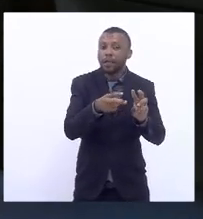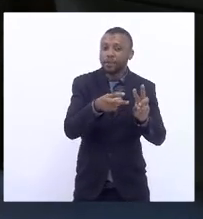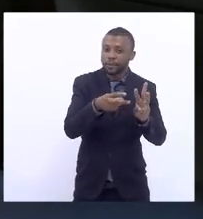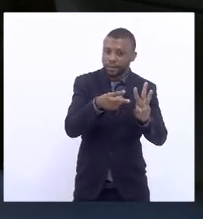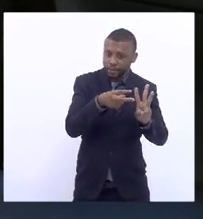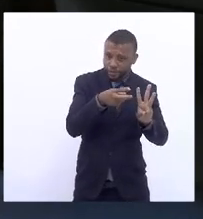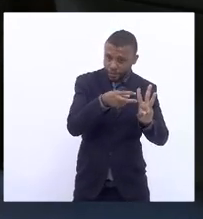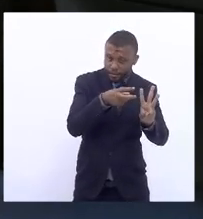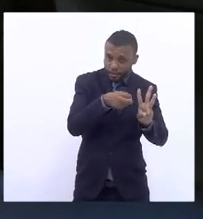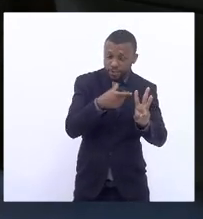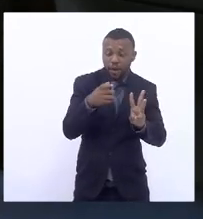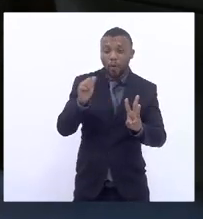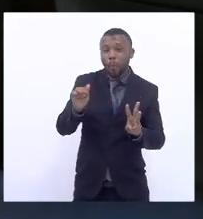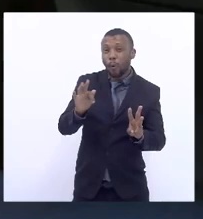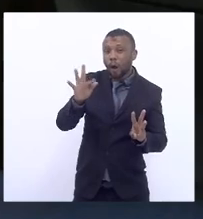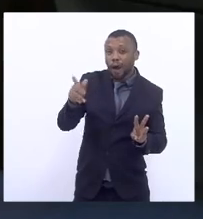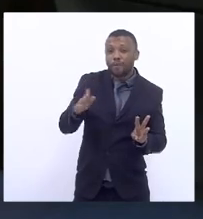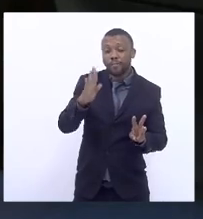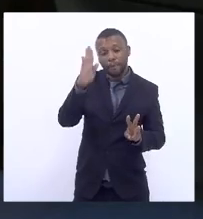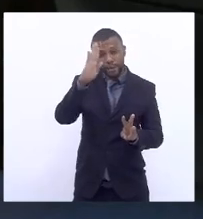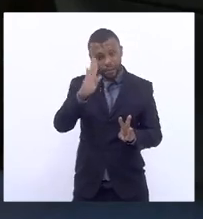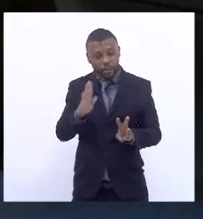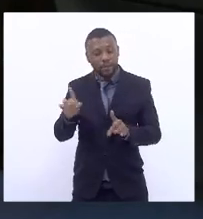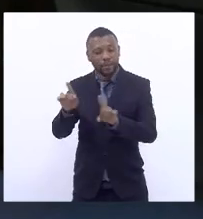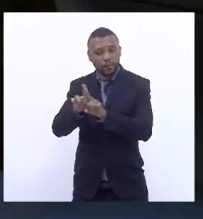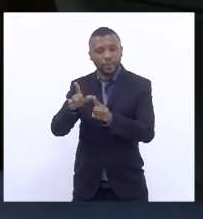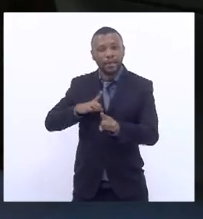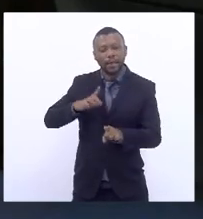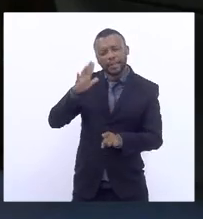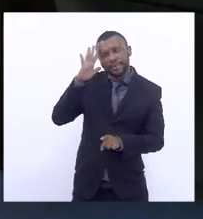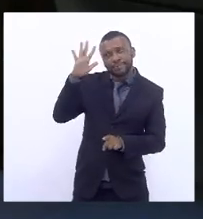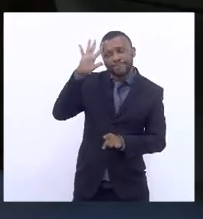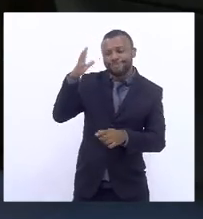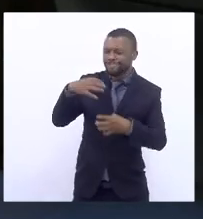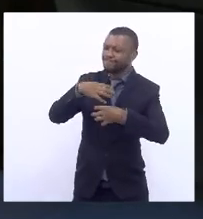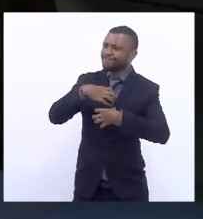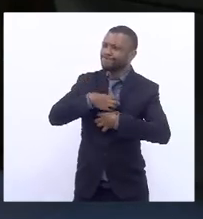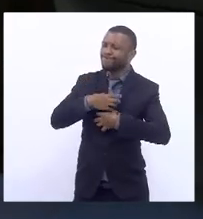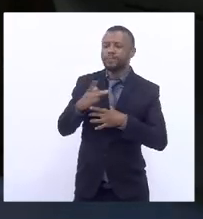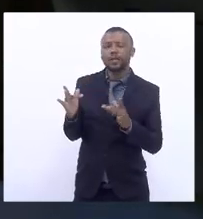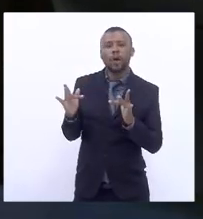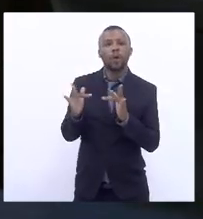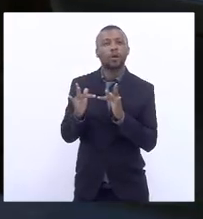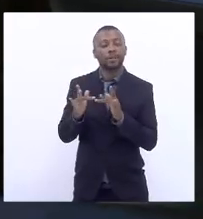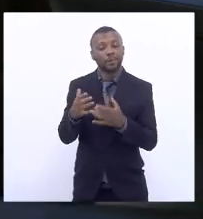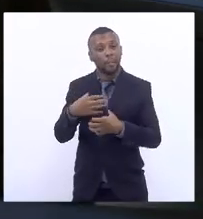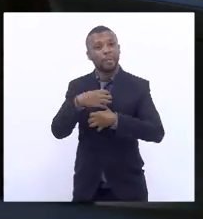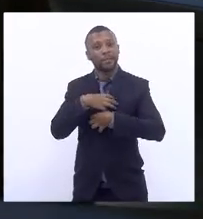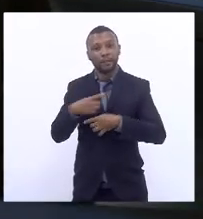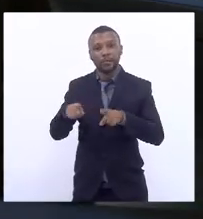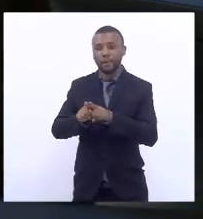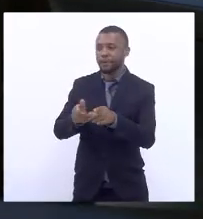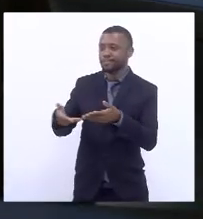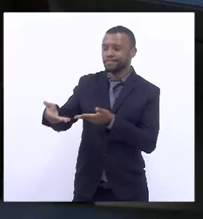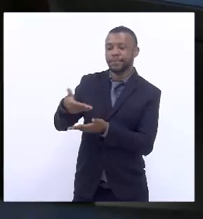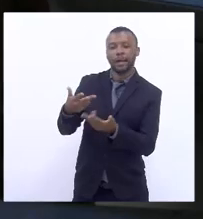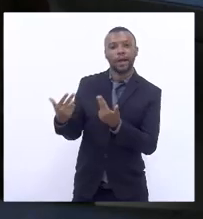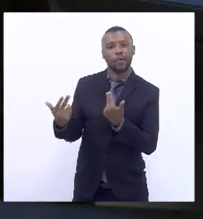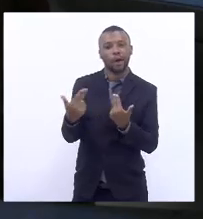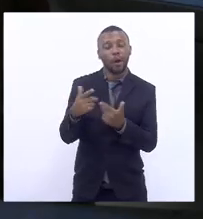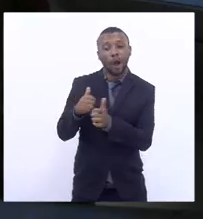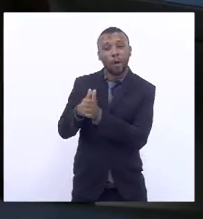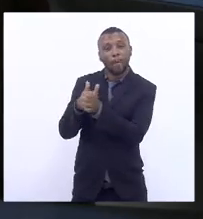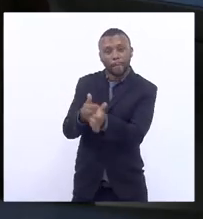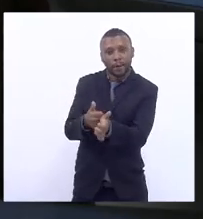esta utopia, o bem viver. Pô, eu estou me identificando com... Mas eu me sinto também, eu acompanho